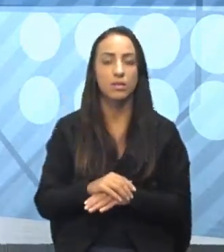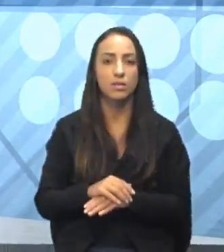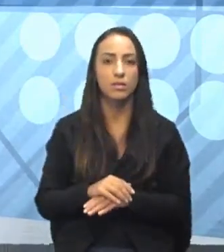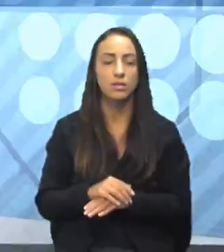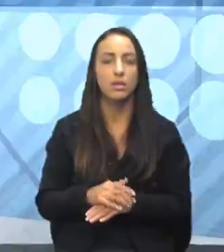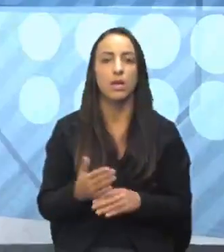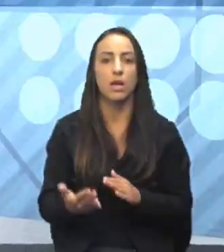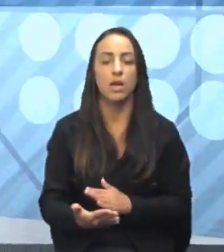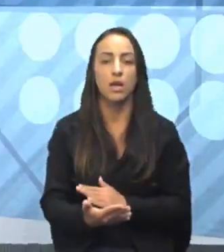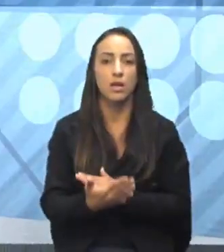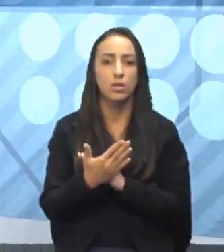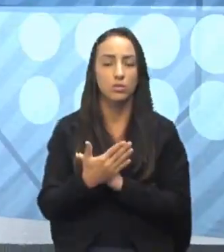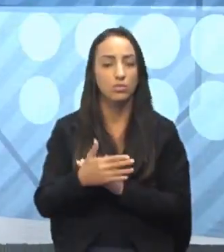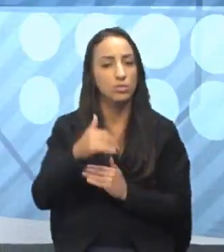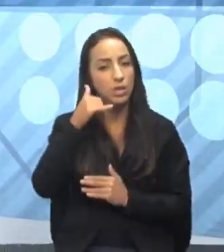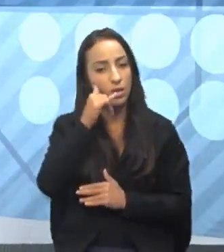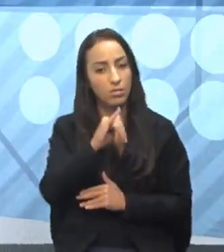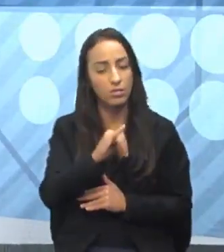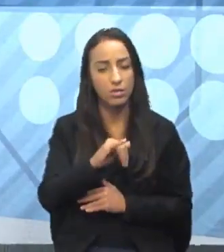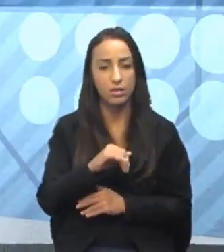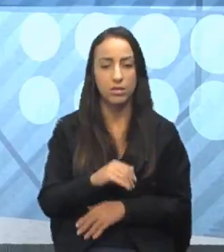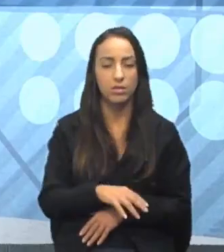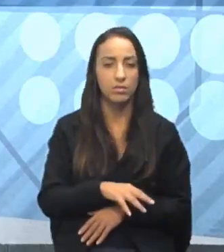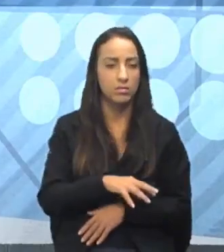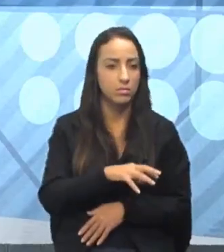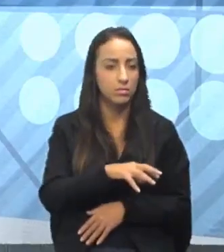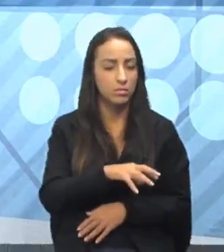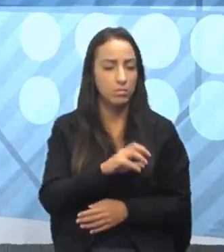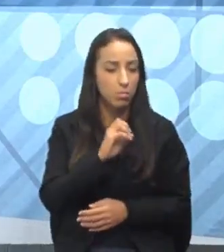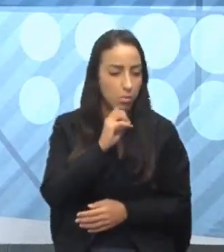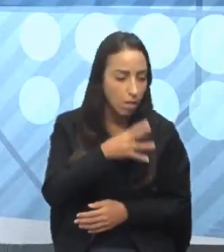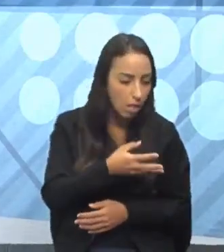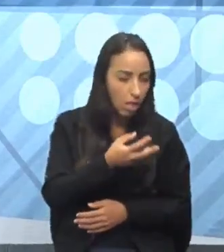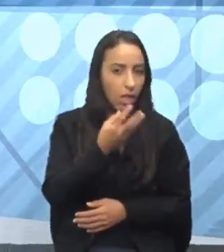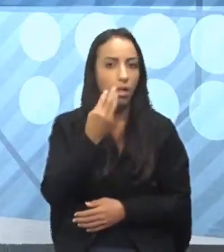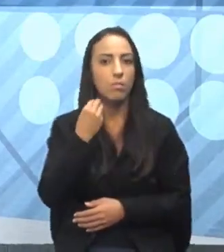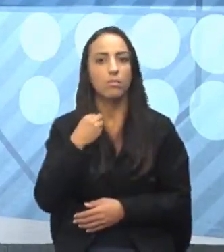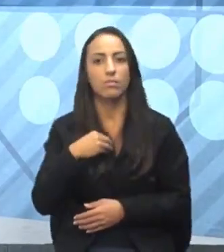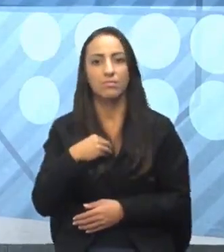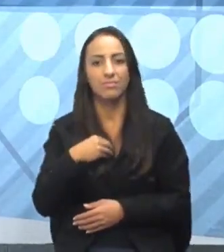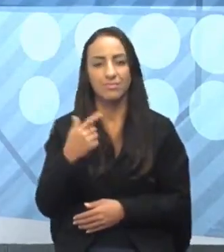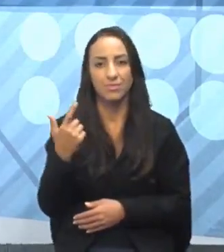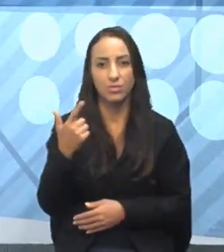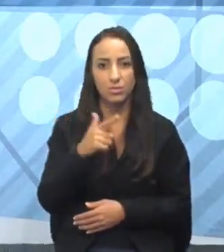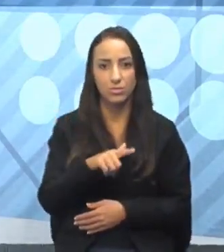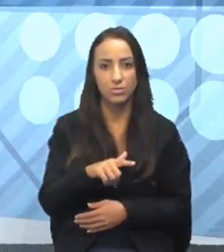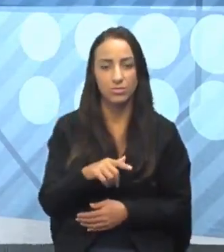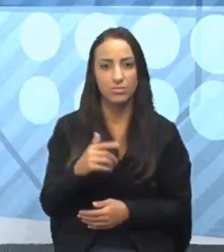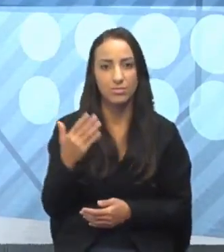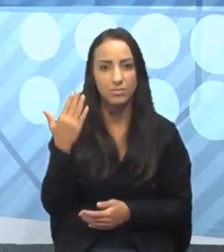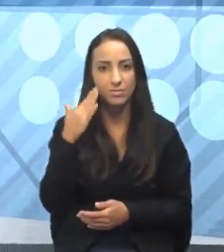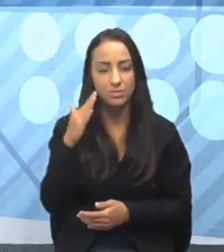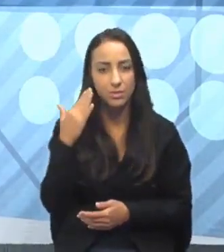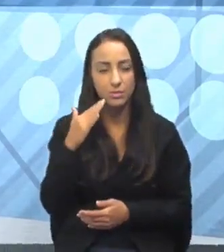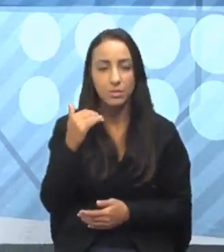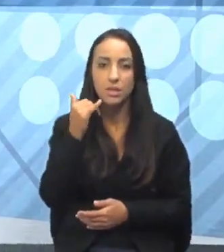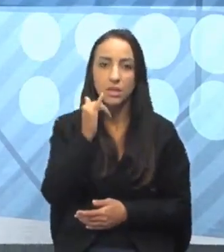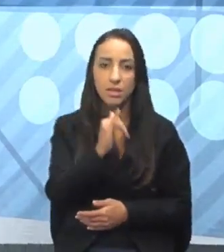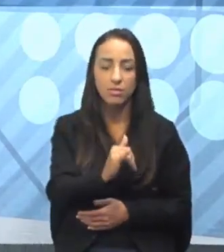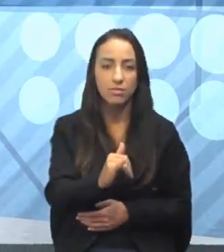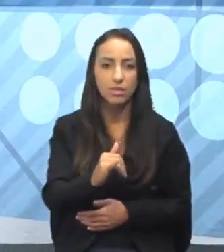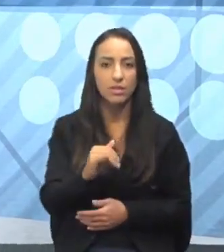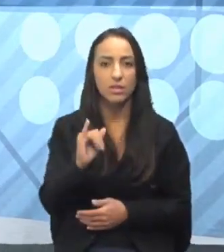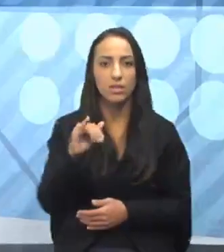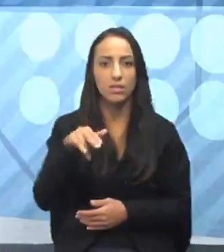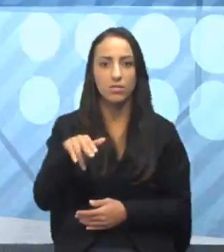desse processo de aspiração de conteúdo gástrico e então evita o desenvolvimento de